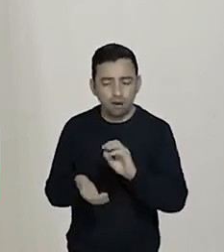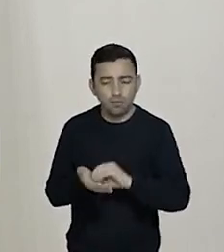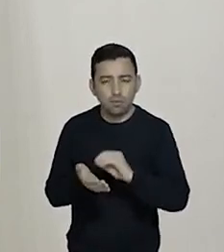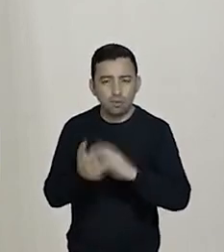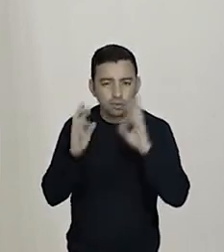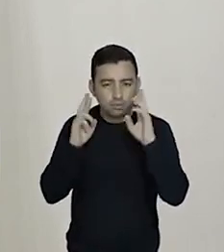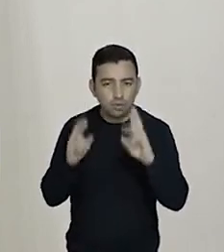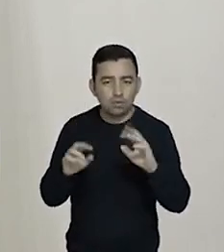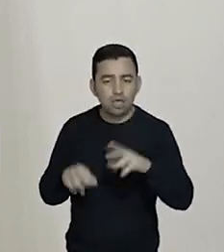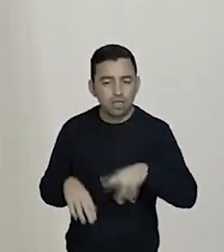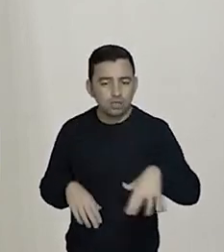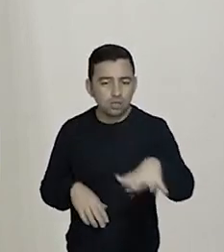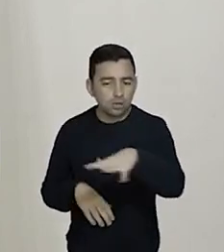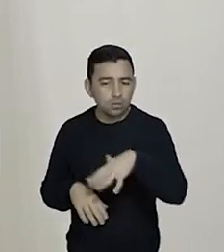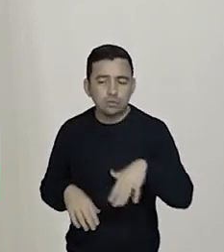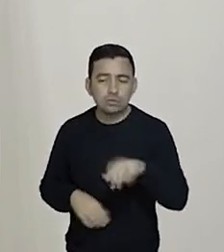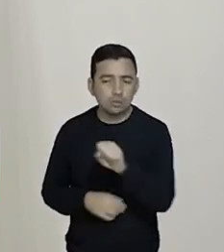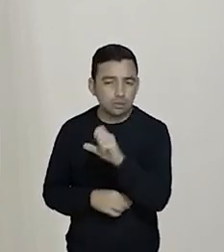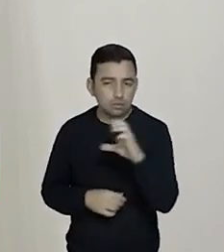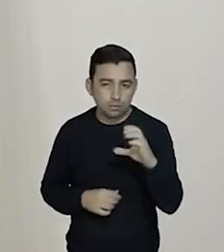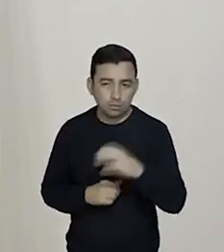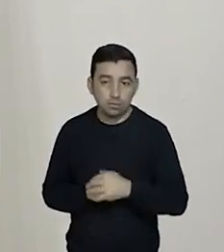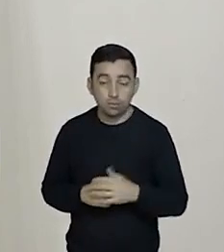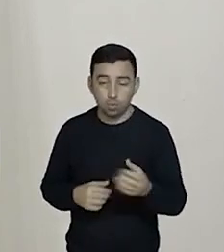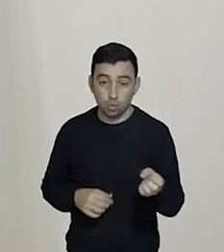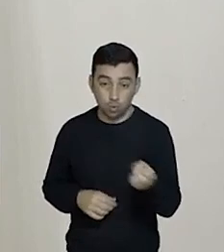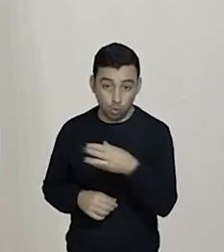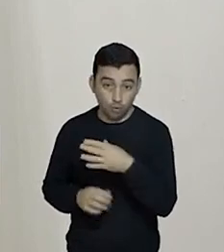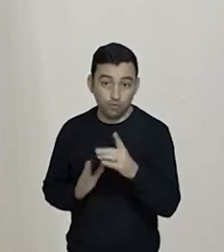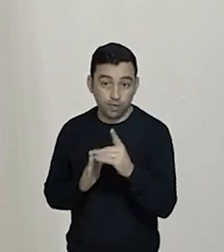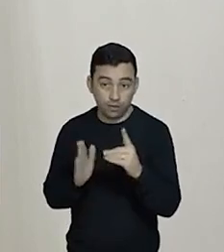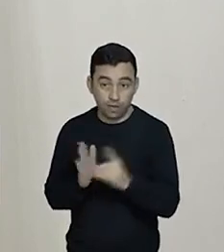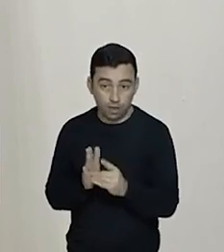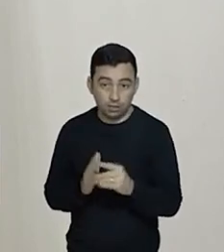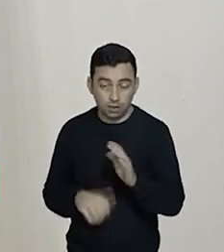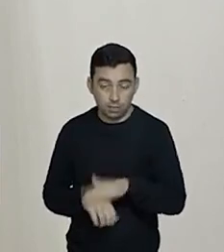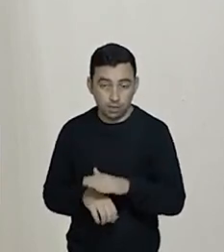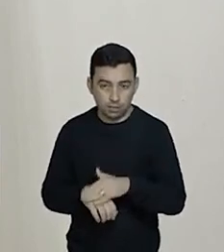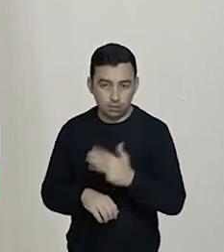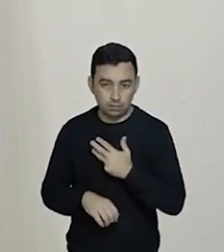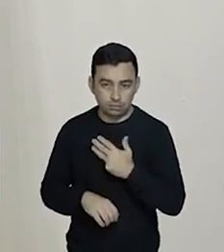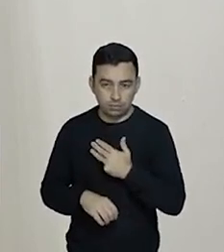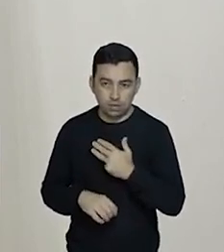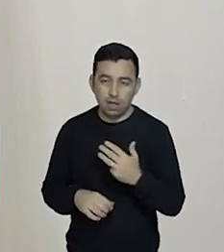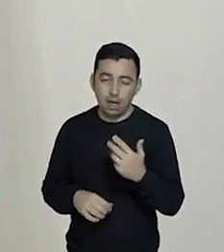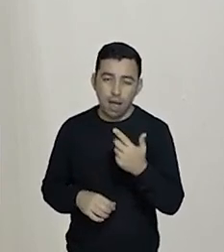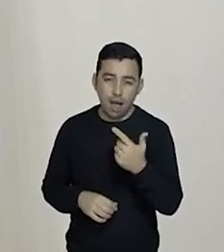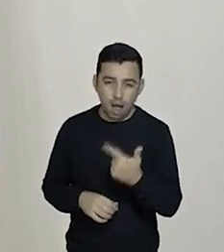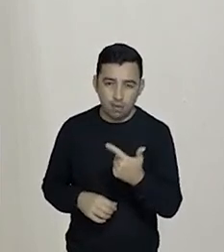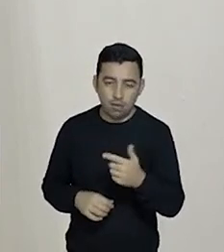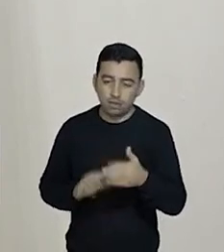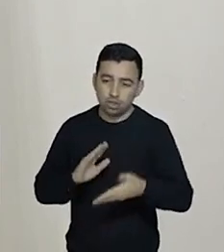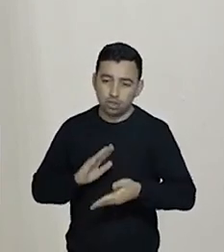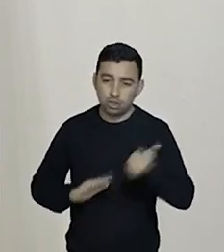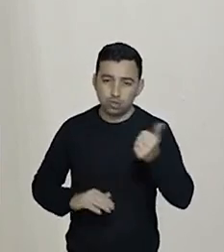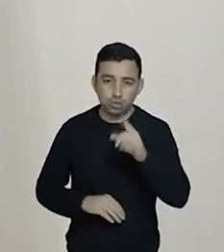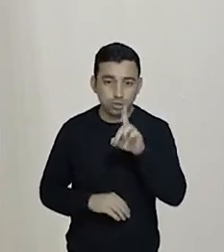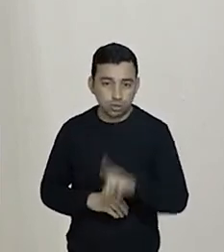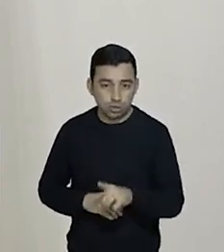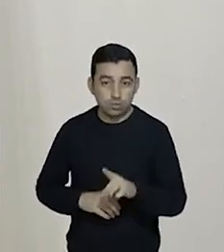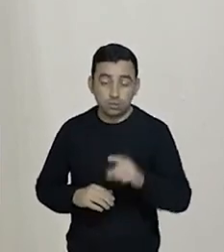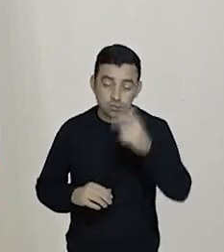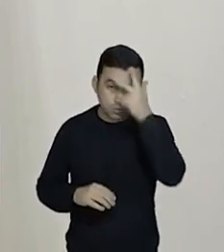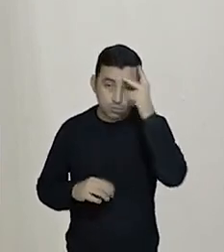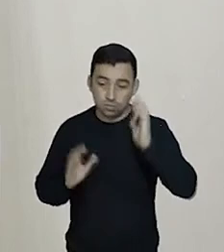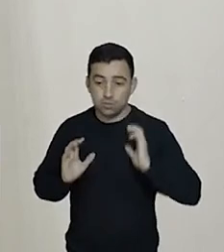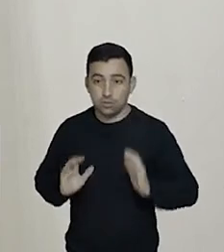de Santa Catarina o novo decreto assinado sobre as armas também tira o direito do cidadão